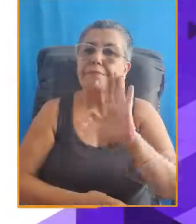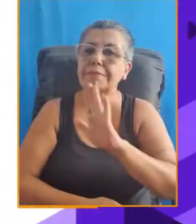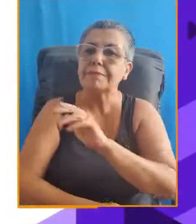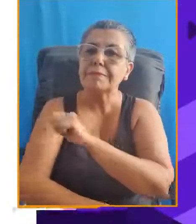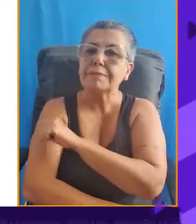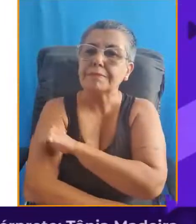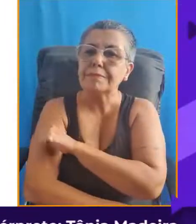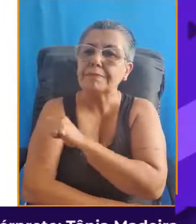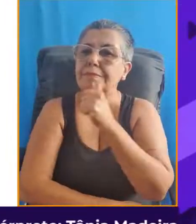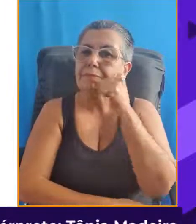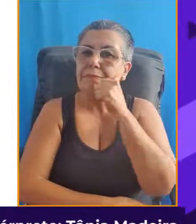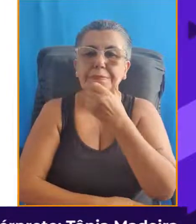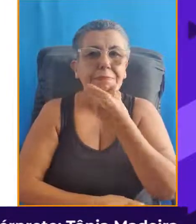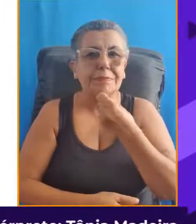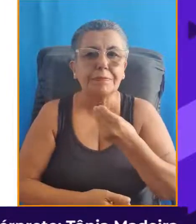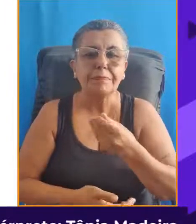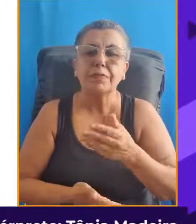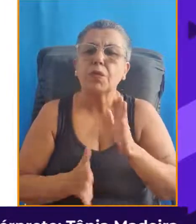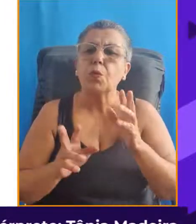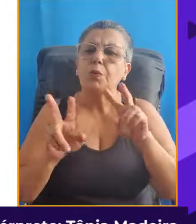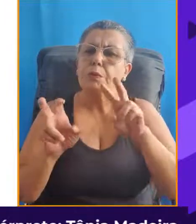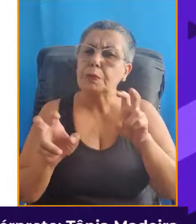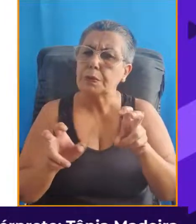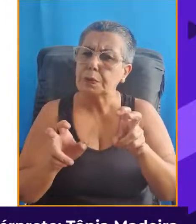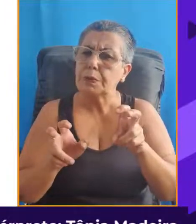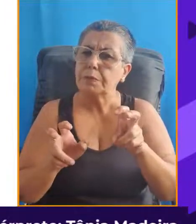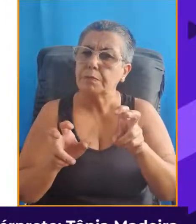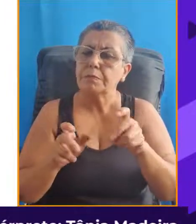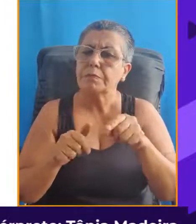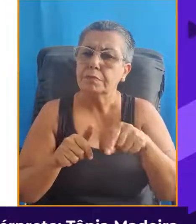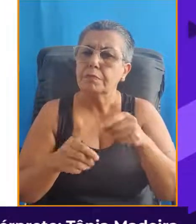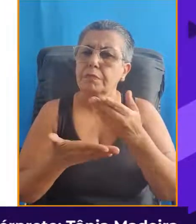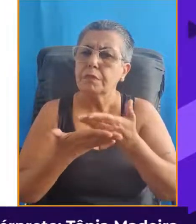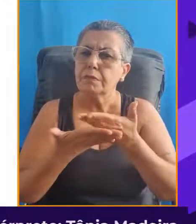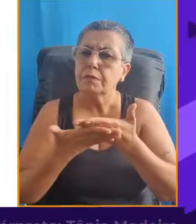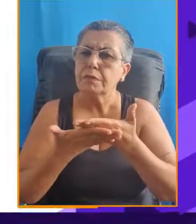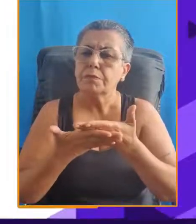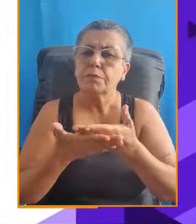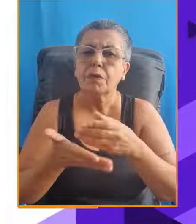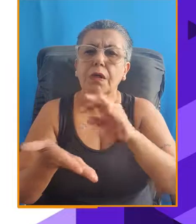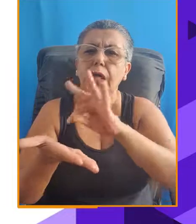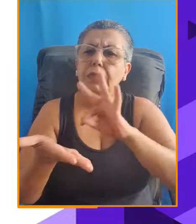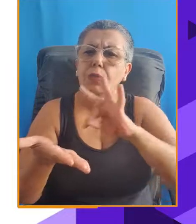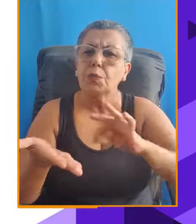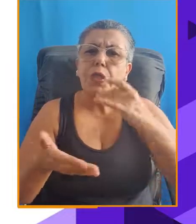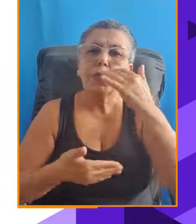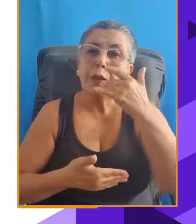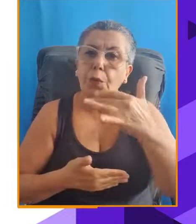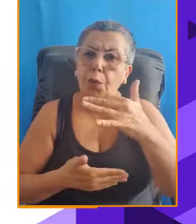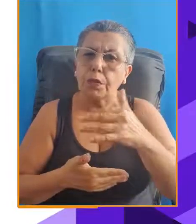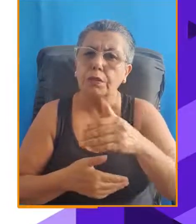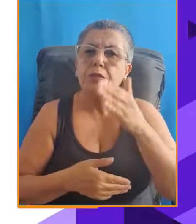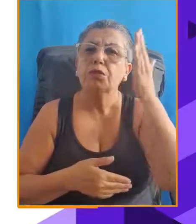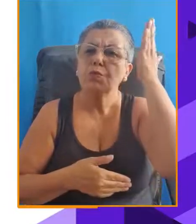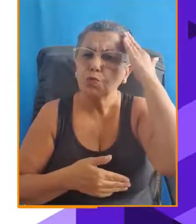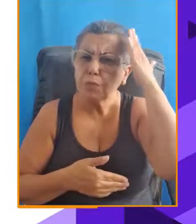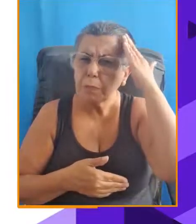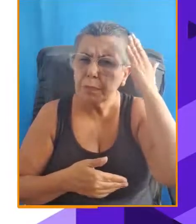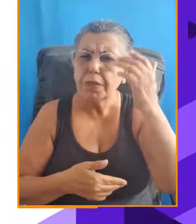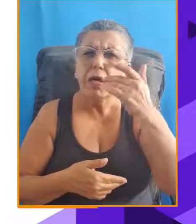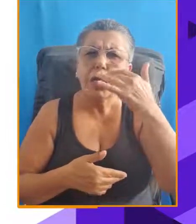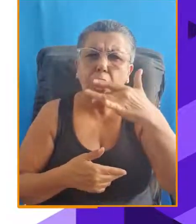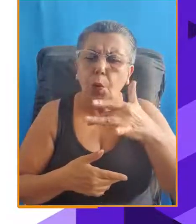Olá, aluna! Olá, aluno! Nessa unidade, vamos desenvolver conteúdo sobre a teoria da cor. Tu sabias que a cor